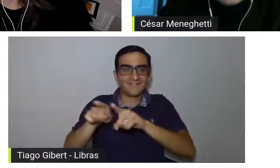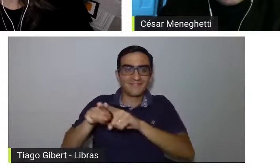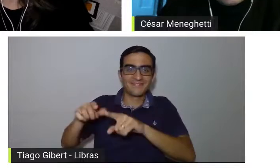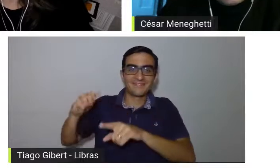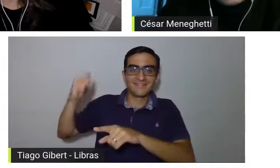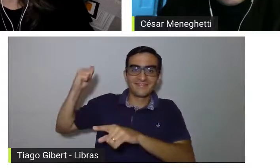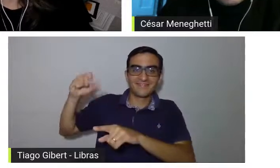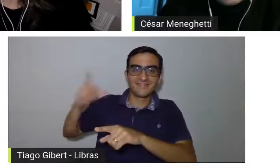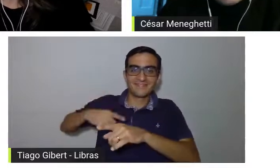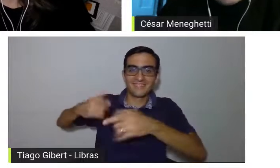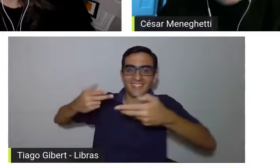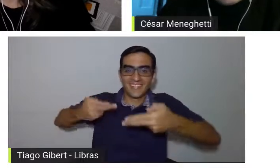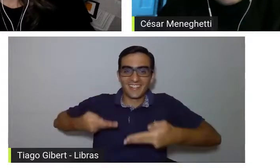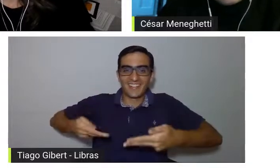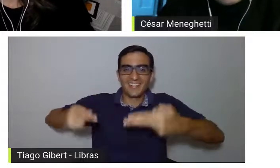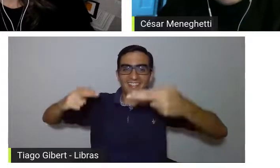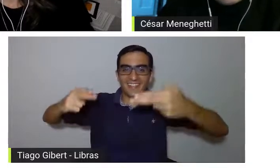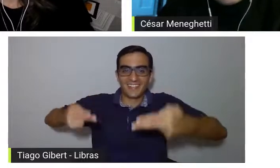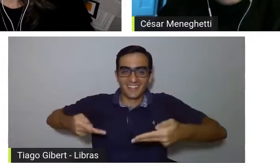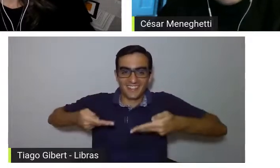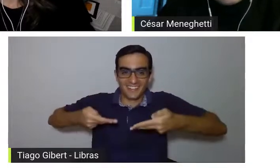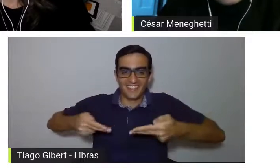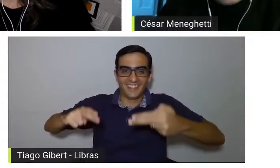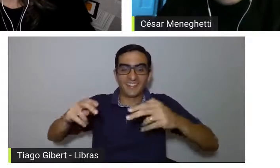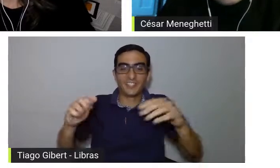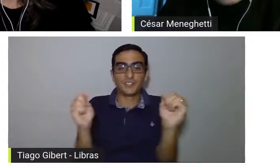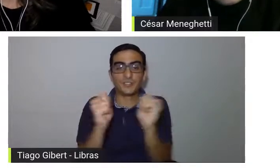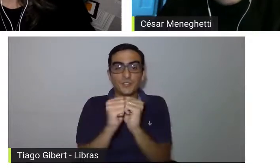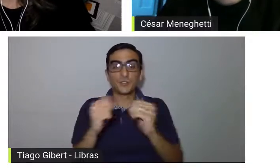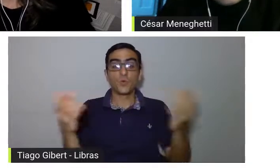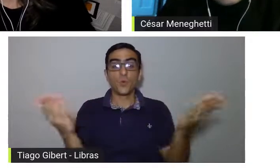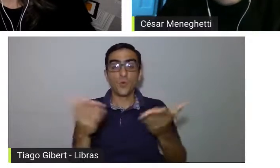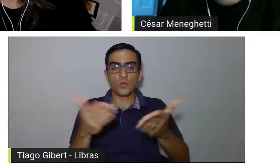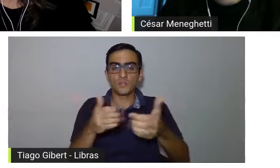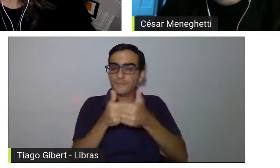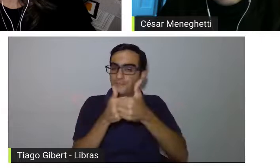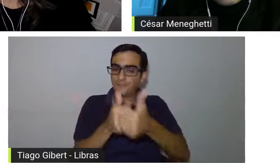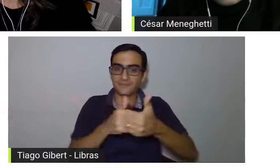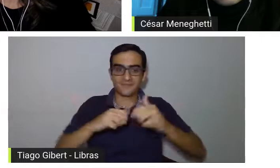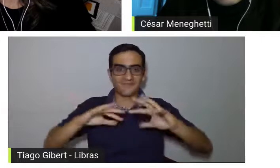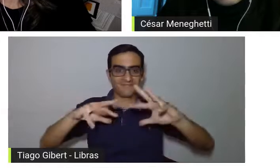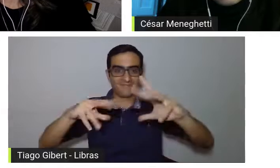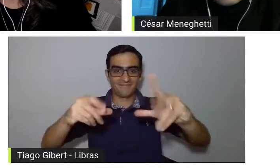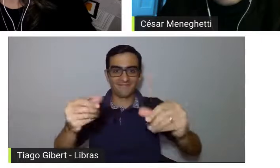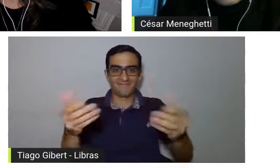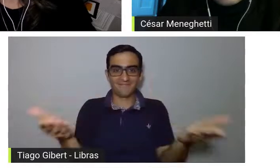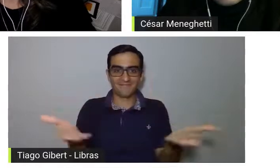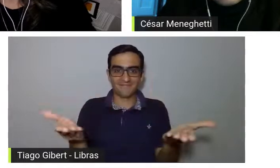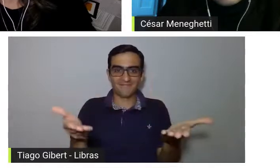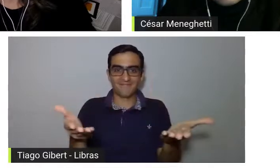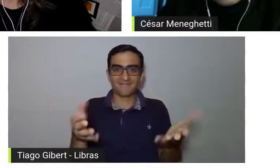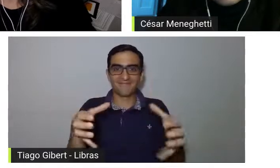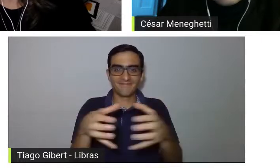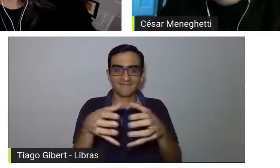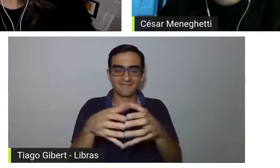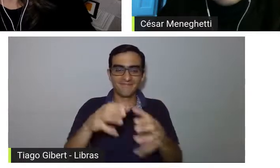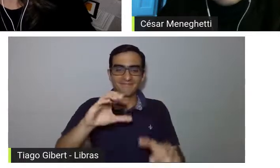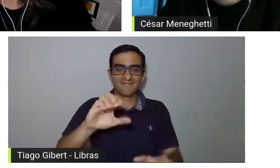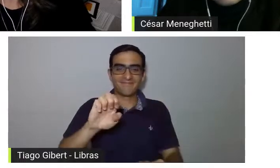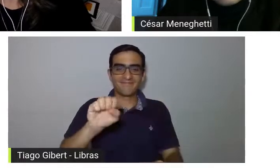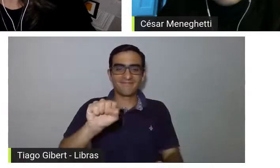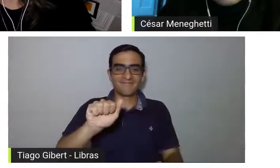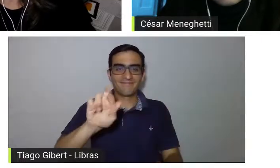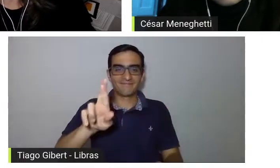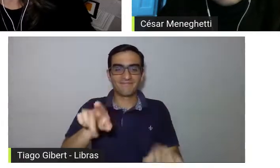meio do quarto. E aqui comigo, durante todo o programa, junto comigo e com o César, vai ficar